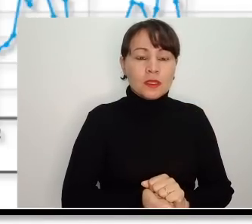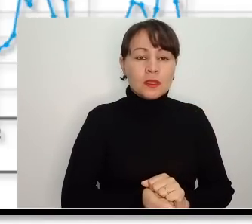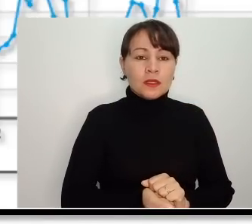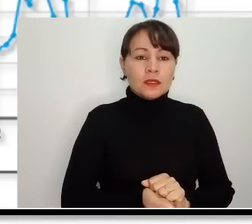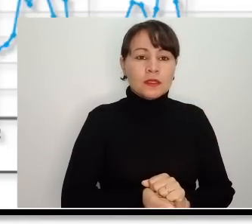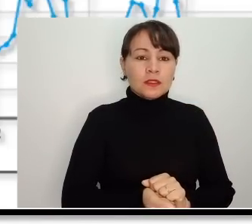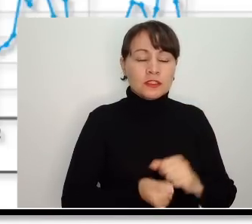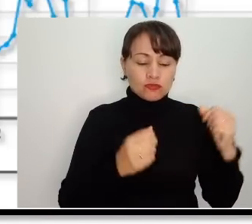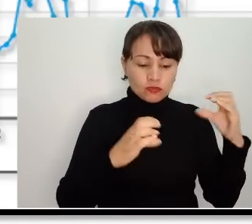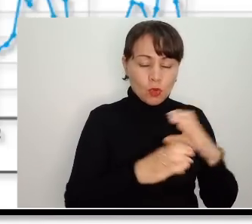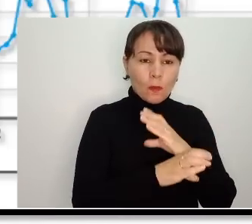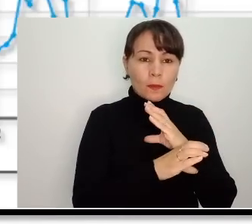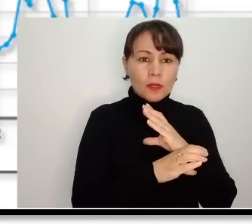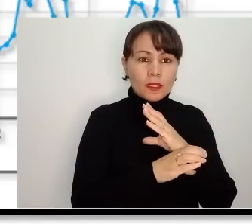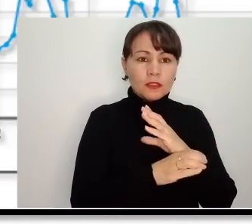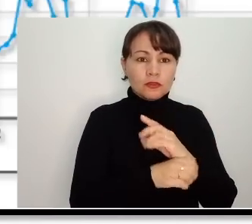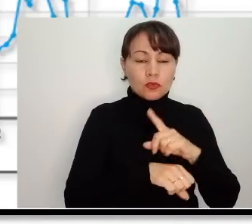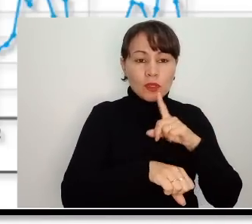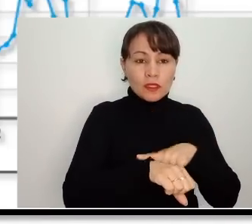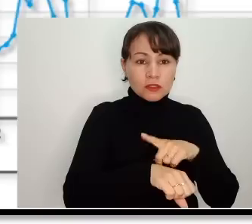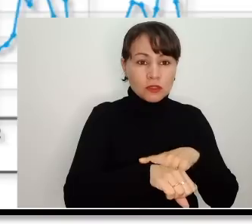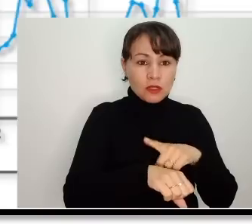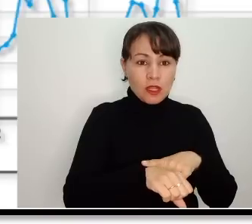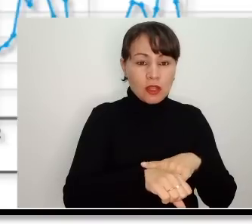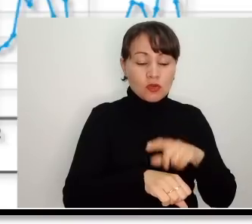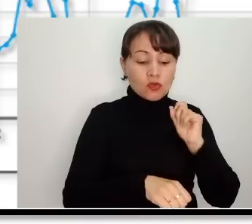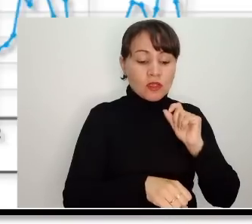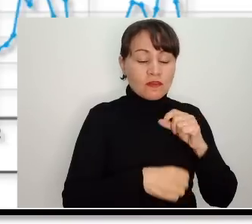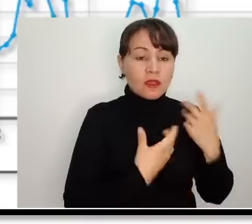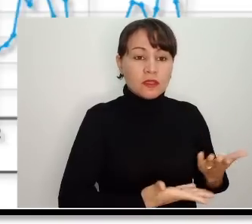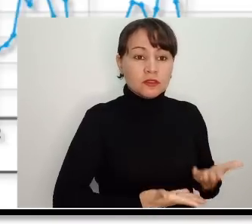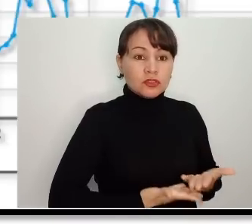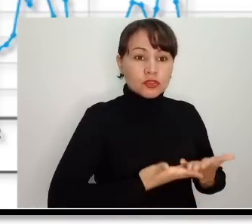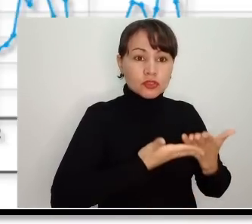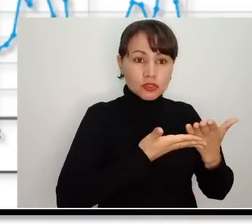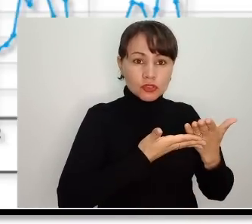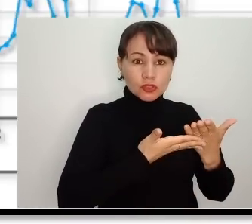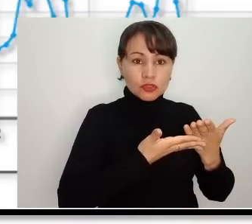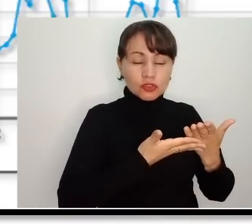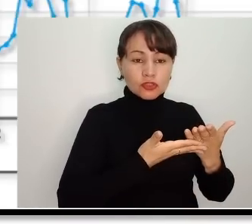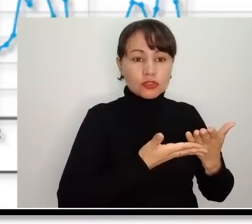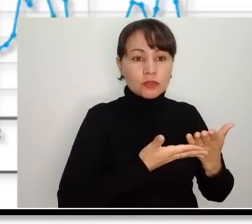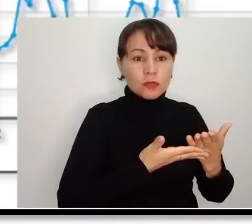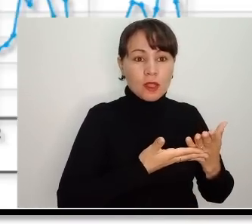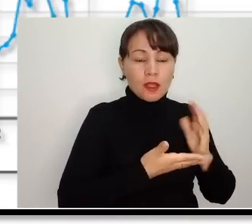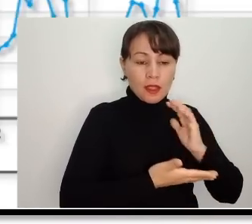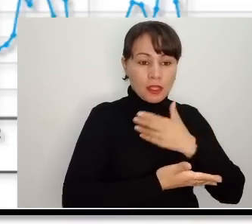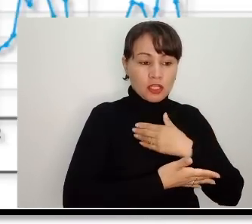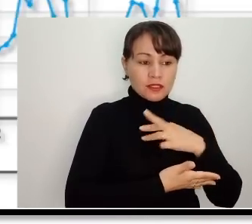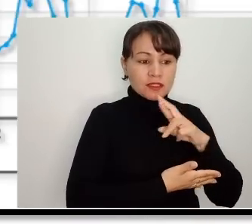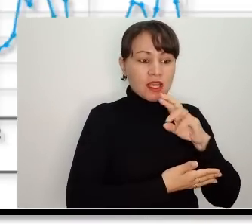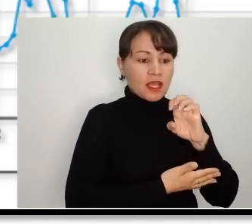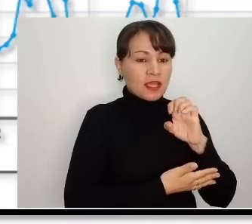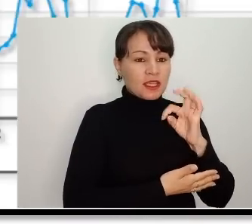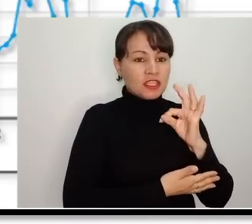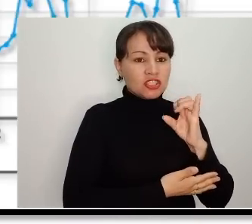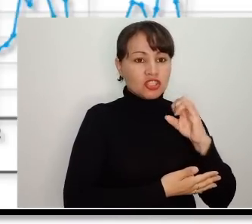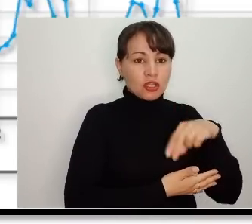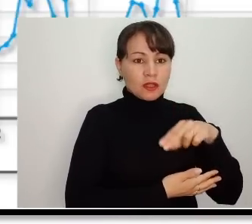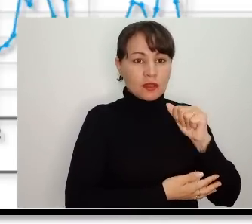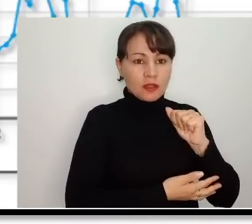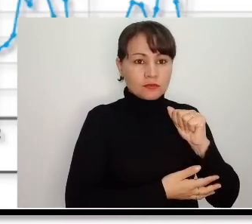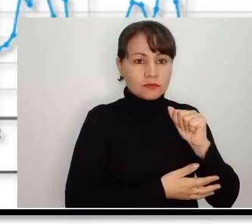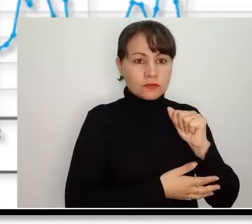seja totalmente escuro, porque quem vai estimular a liberação da melatonina é a nossa retina. Então, se